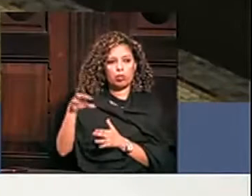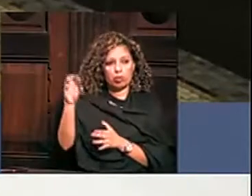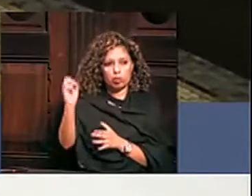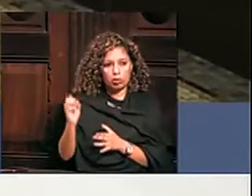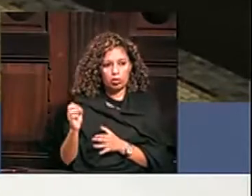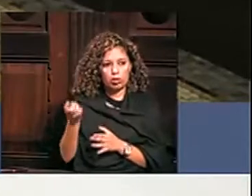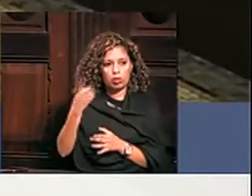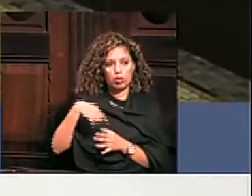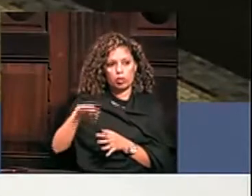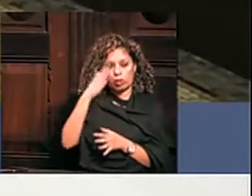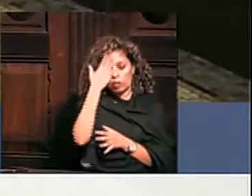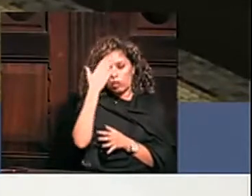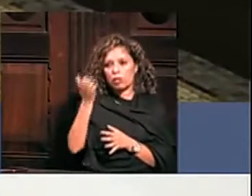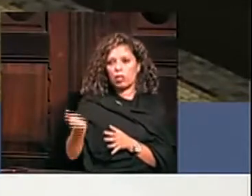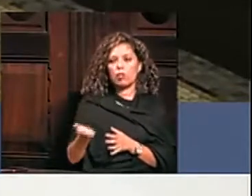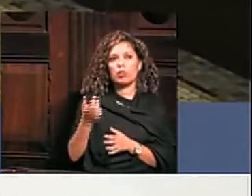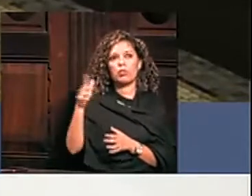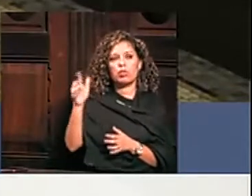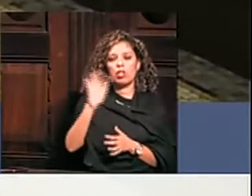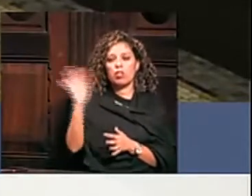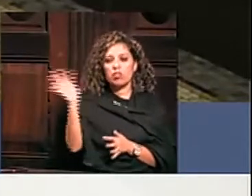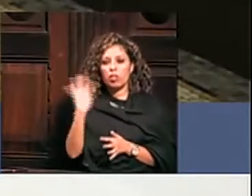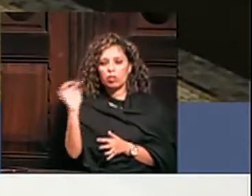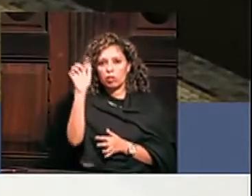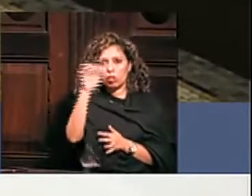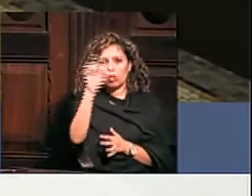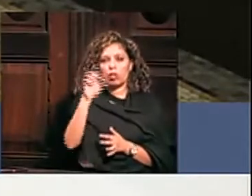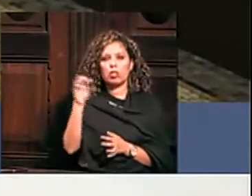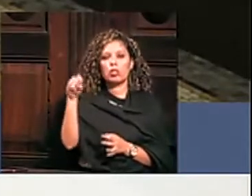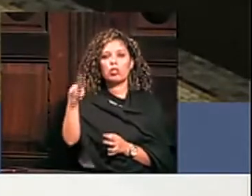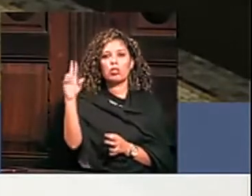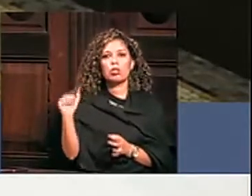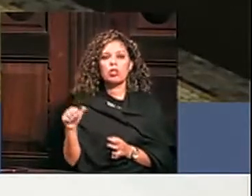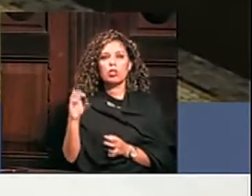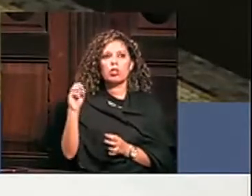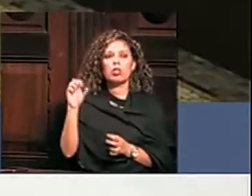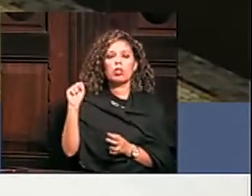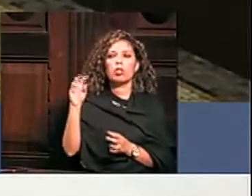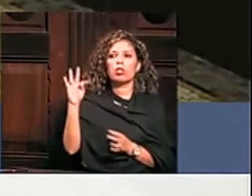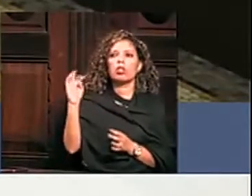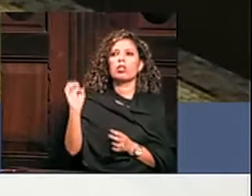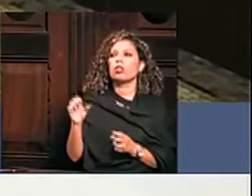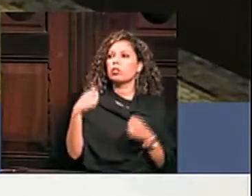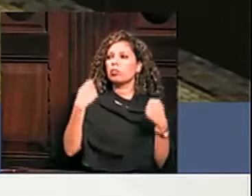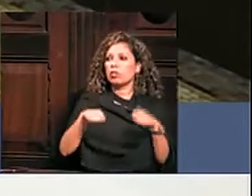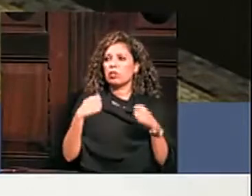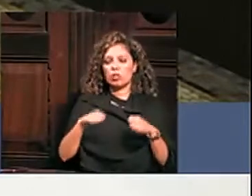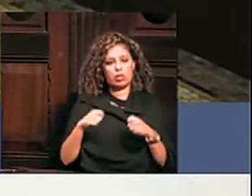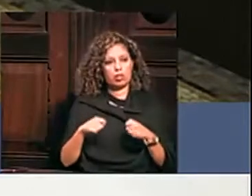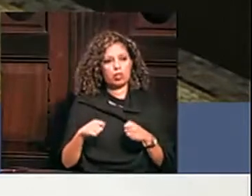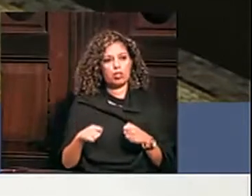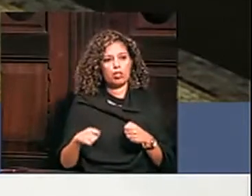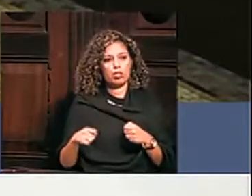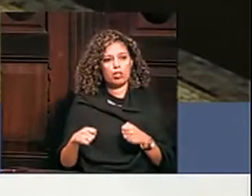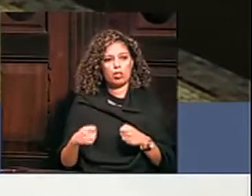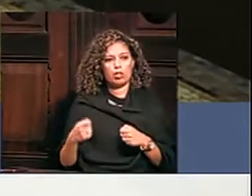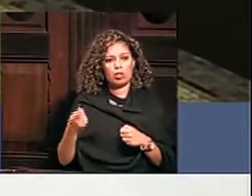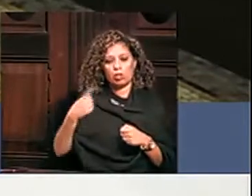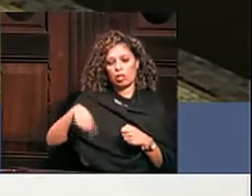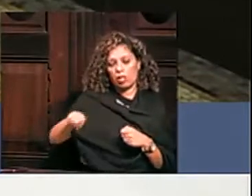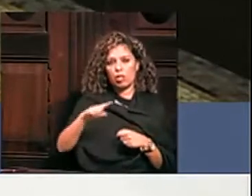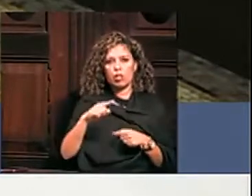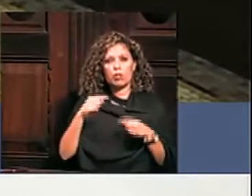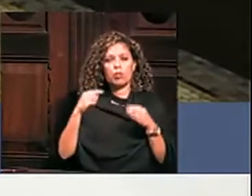campus universitário naquela região, porque a universidade na Zona Oeste é fundamental, porque dá oportunidade de capacitação profissional